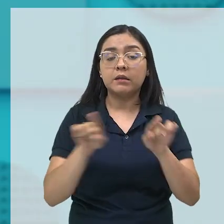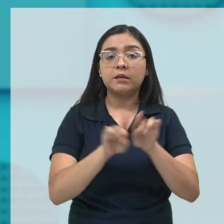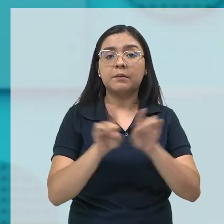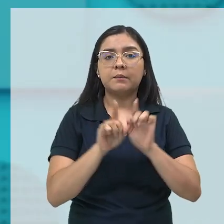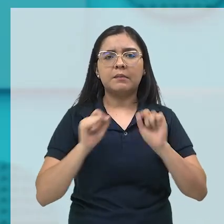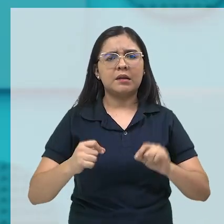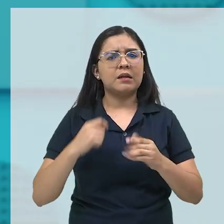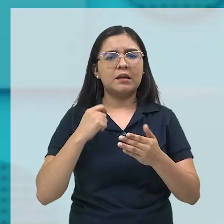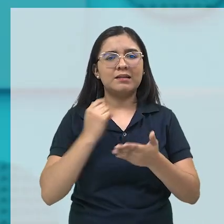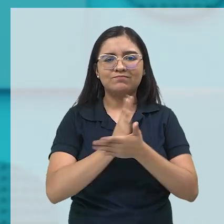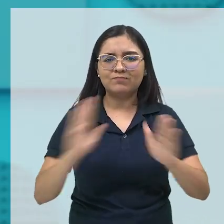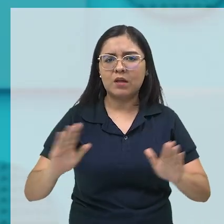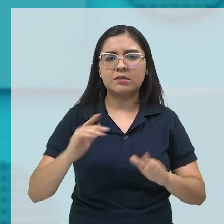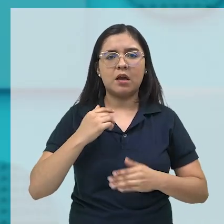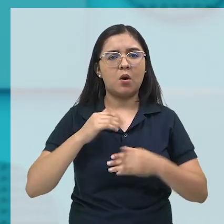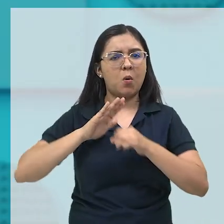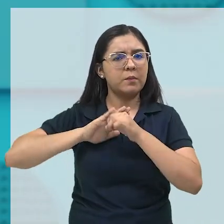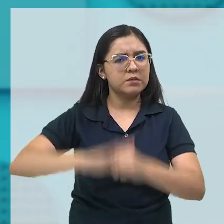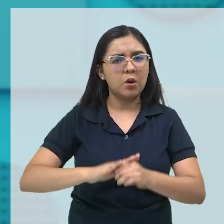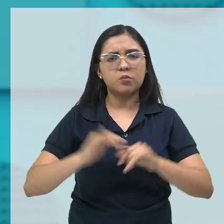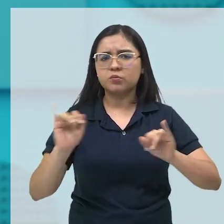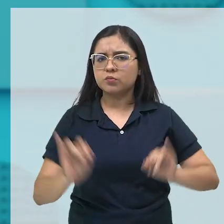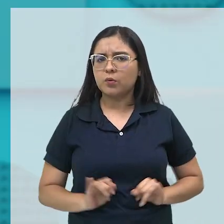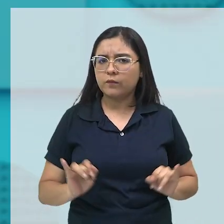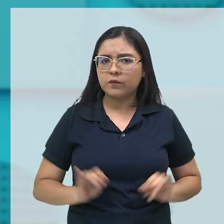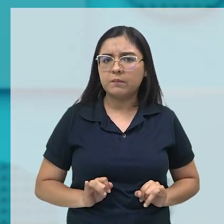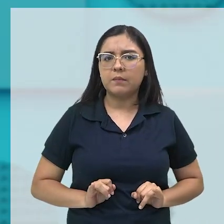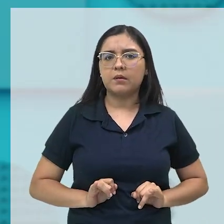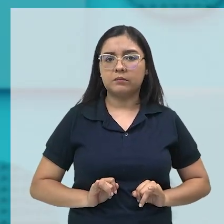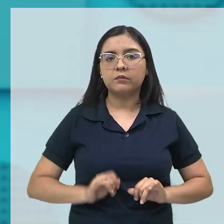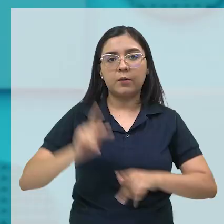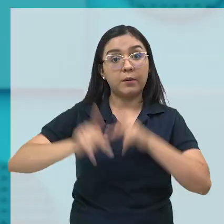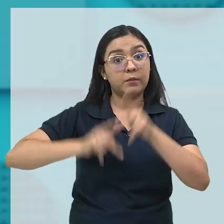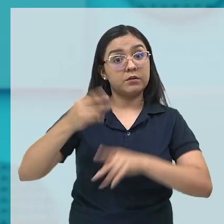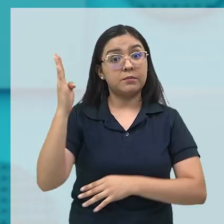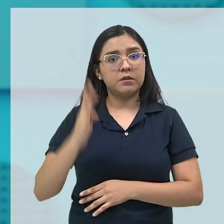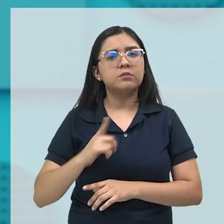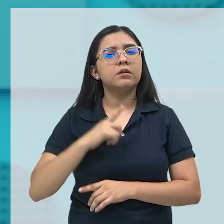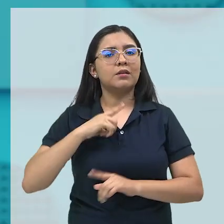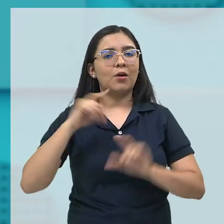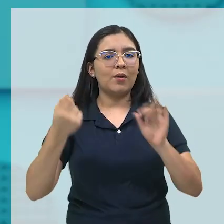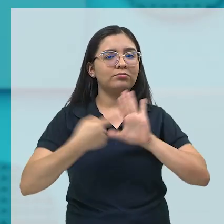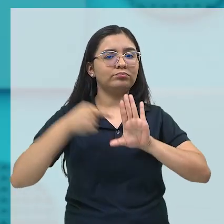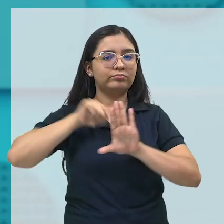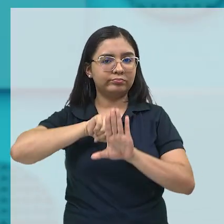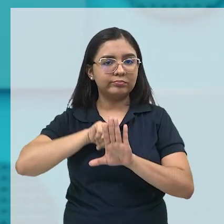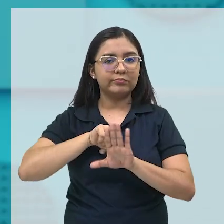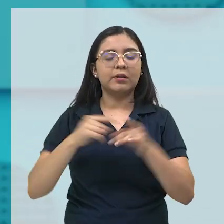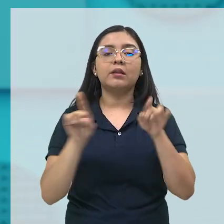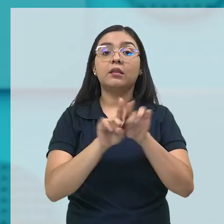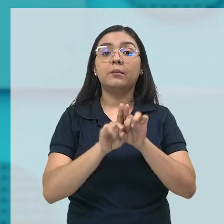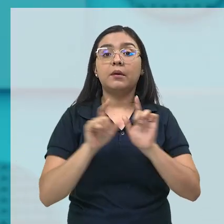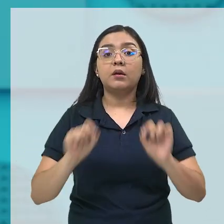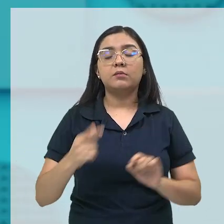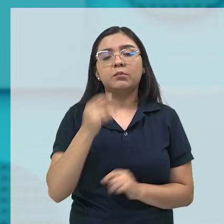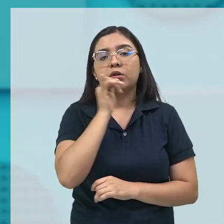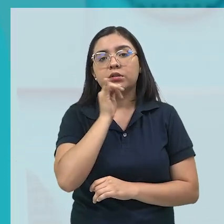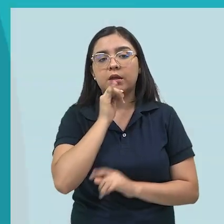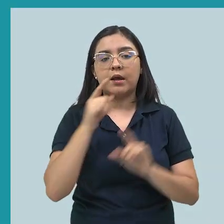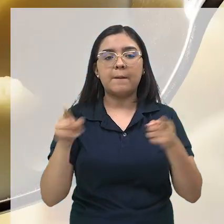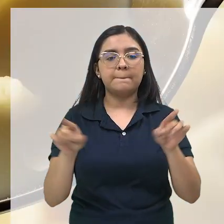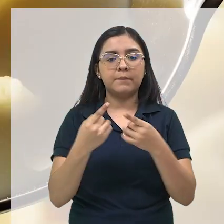essa ditadura, essa opressão, esse sofrimento que está sobre a população brasileira. Então, eles fizeram esse trocadilho. Assim como também, por